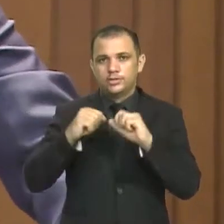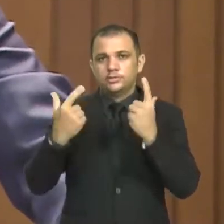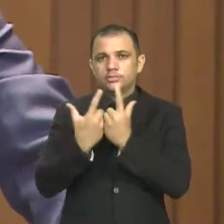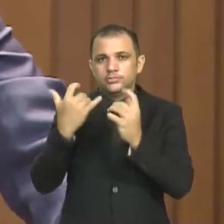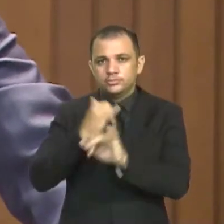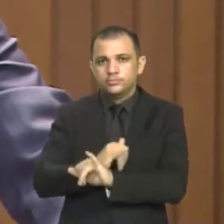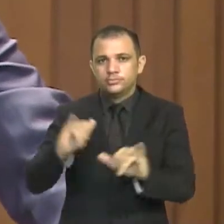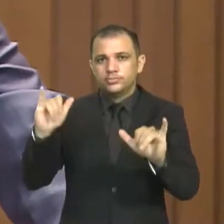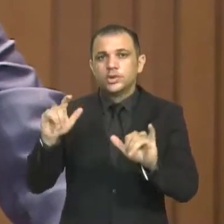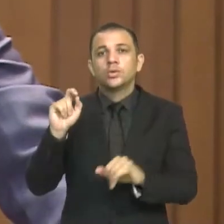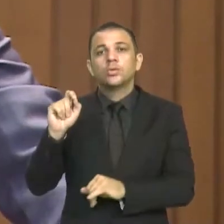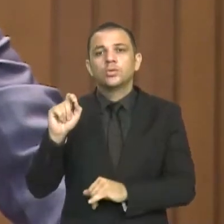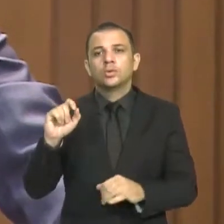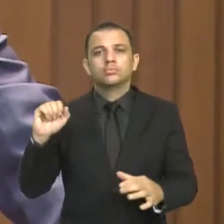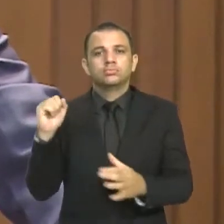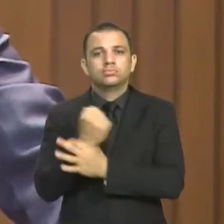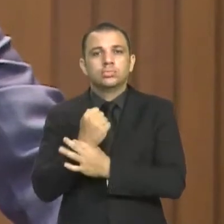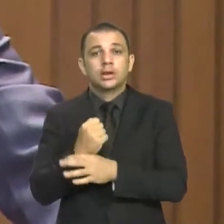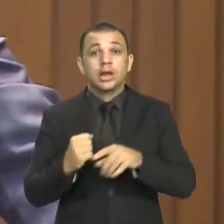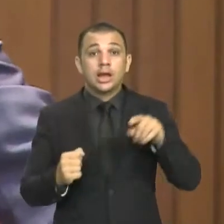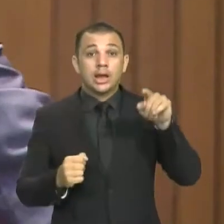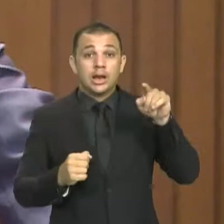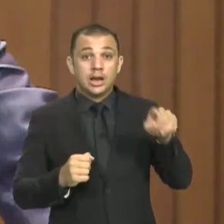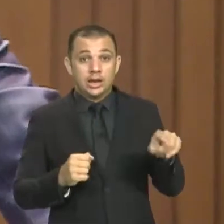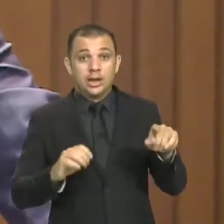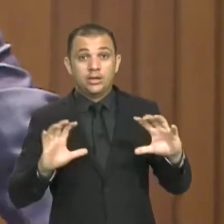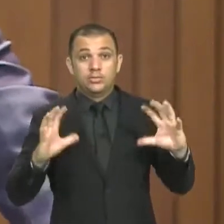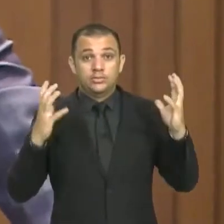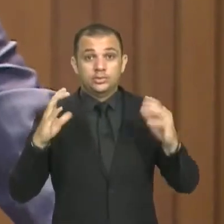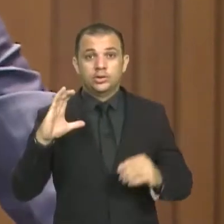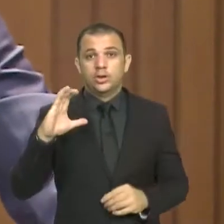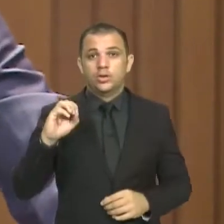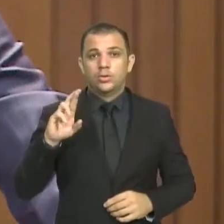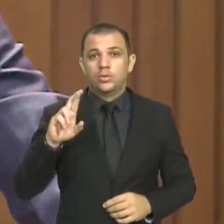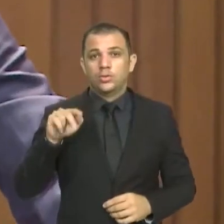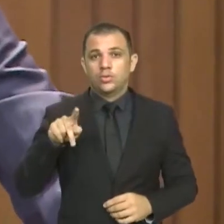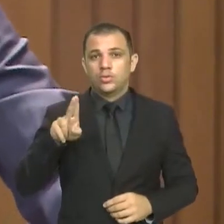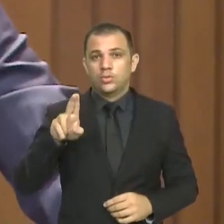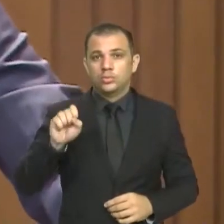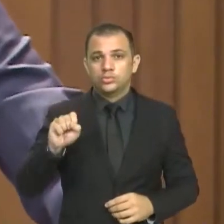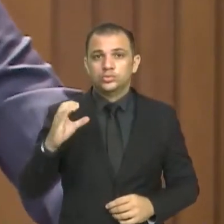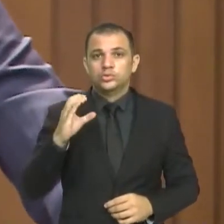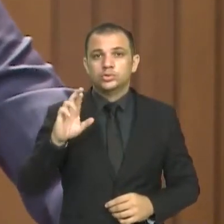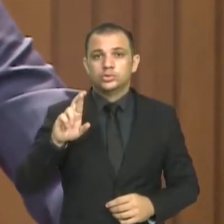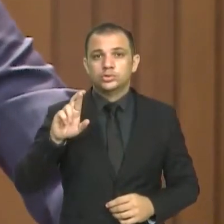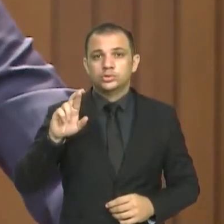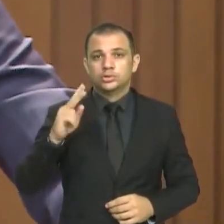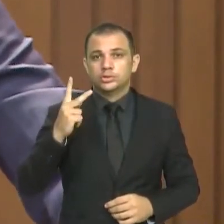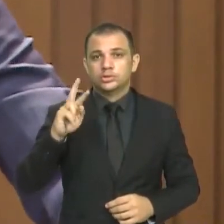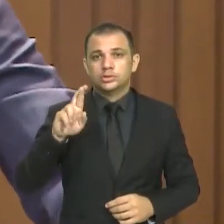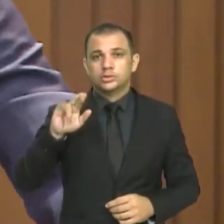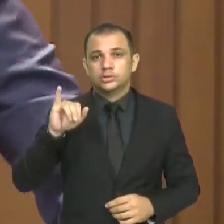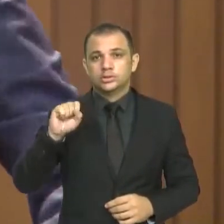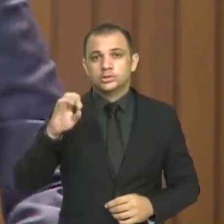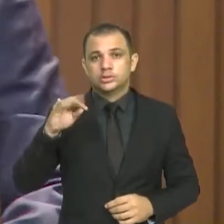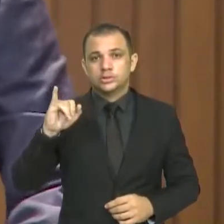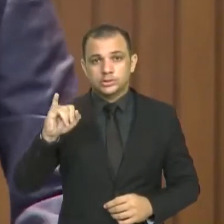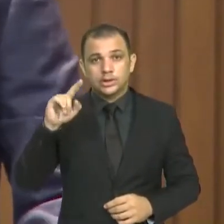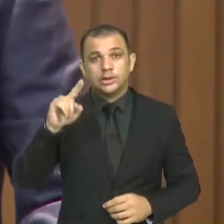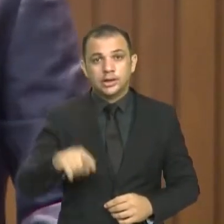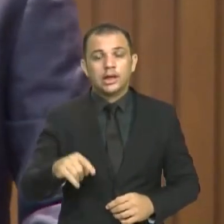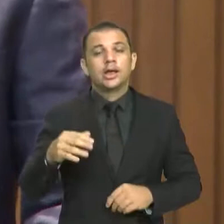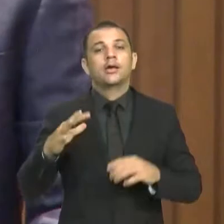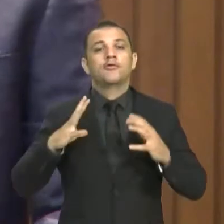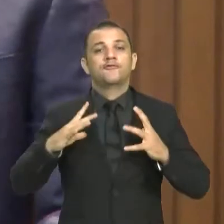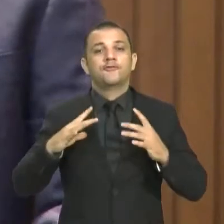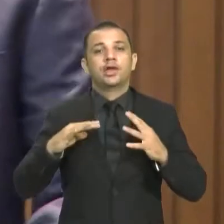garantindo que Corpus Christi seja um feriado estadual. Agradeço o apoio de todos os colegas deputados e deputadas. O evento de